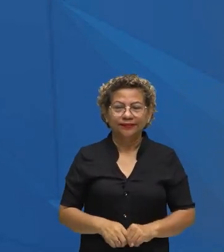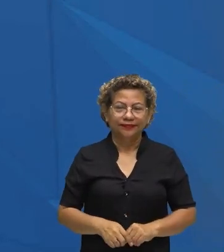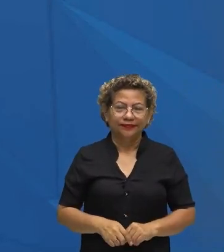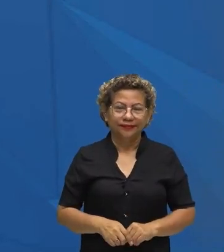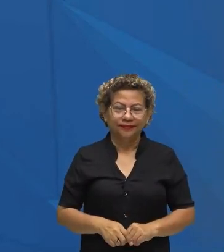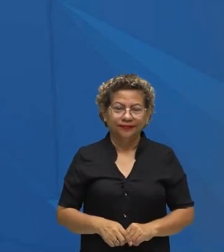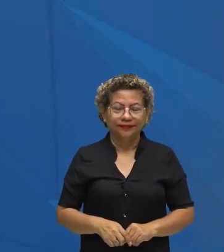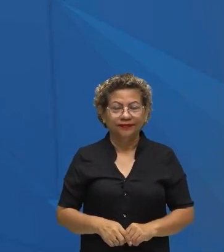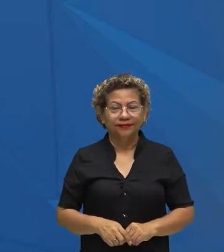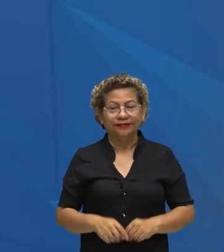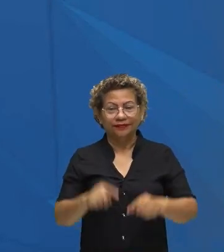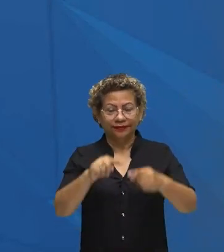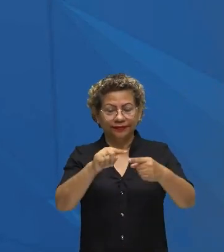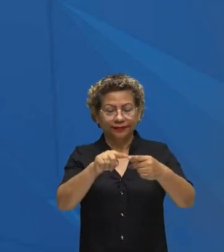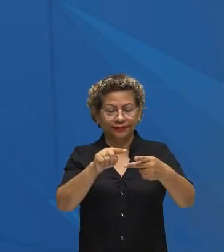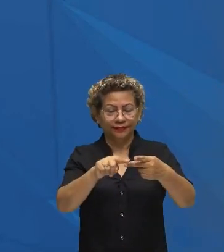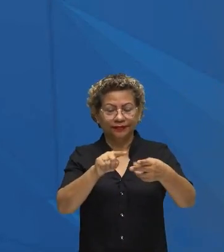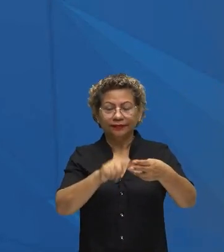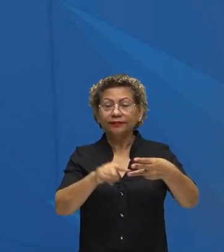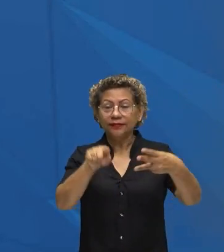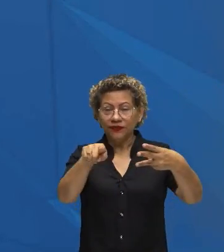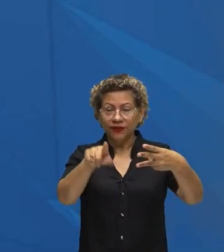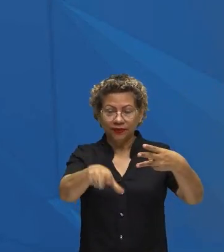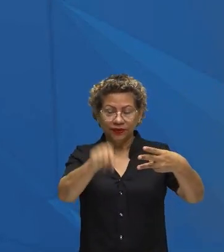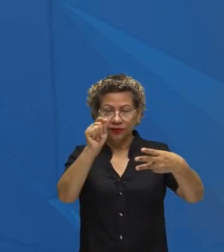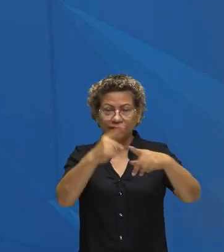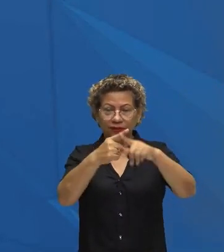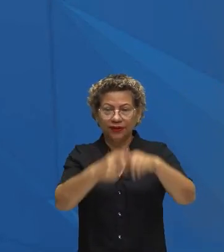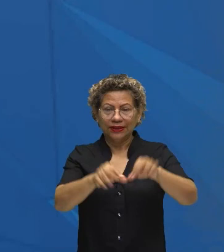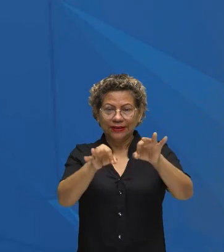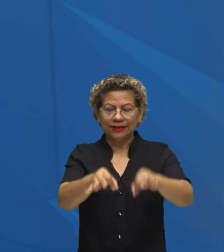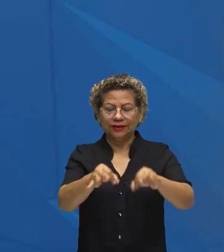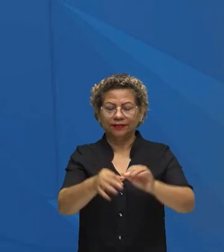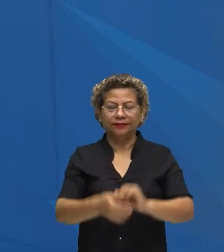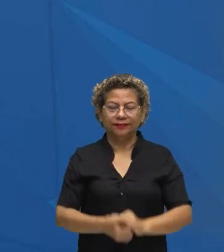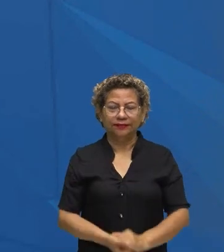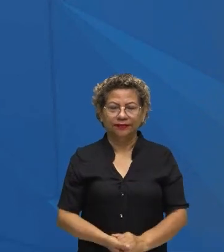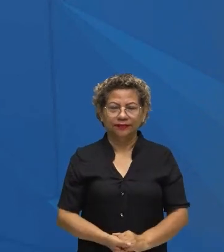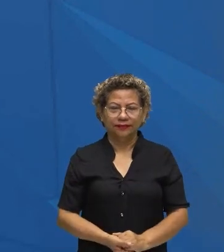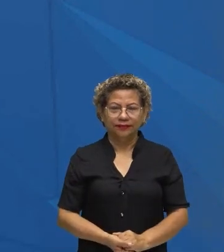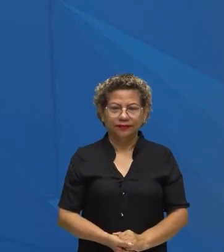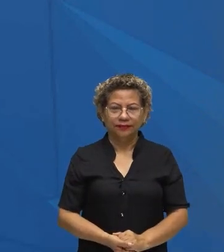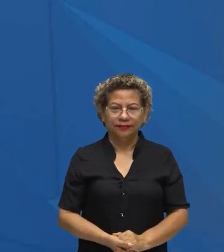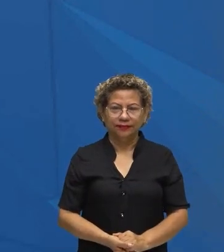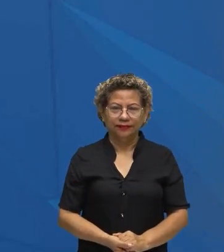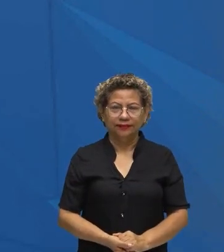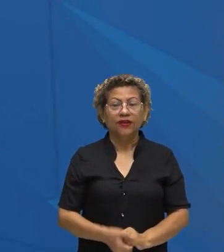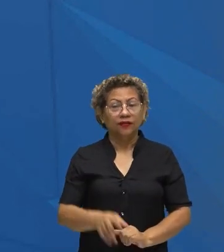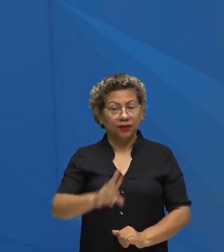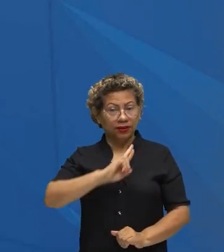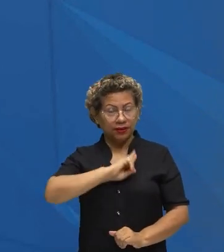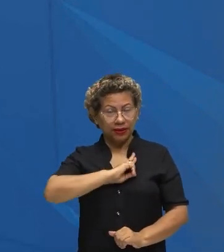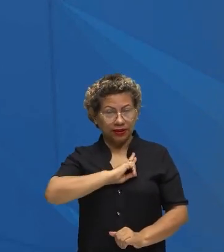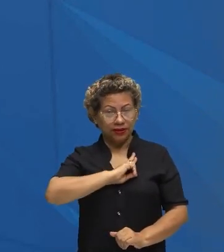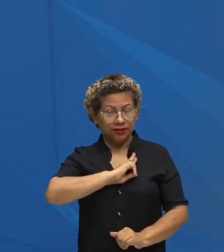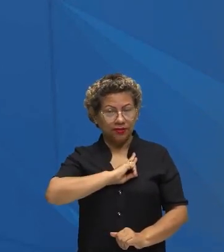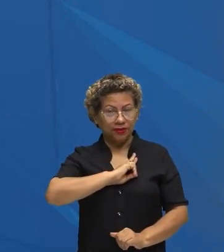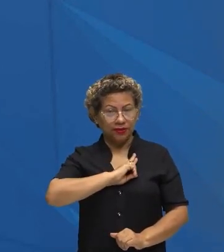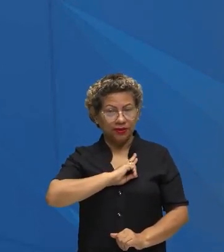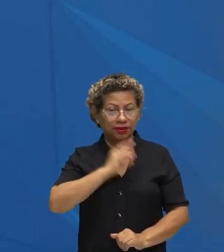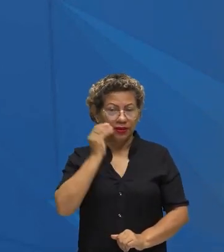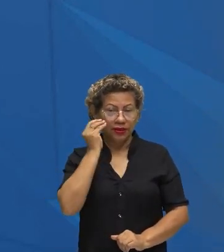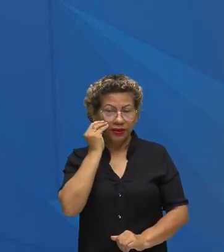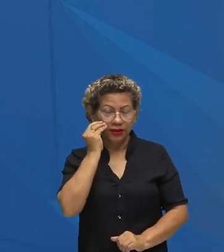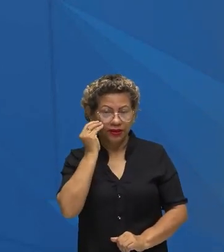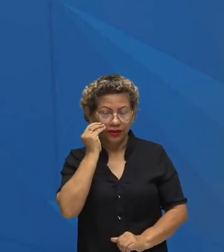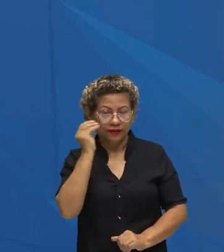espinho ou cheiro? Responde para mim 10 segundos na tela. O quiz, tá bom? Quem está assistindo pela